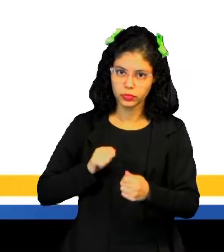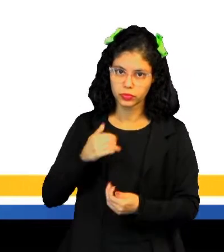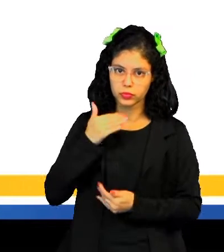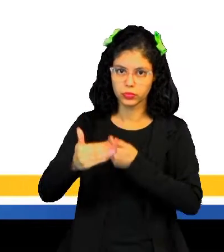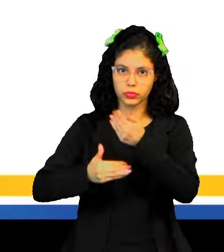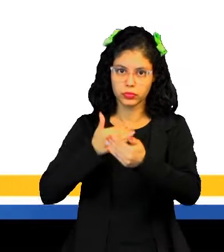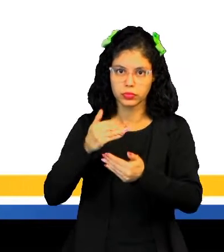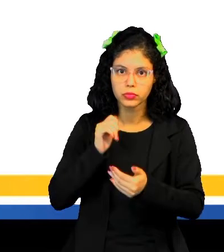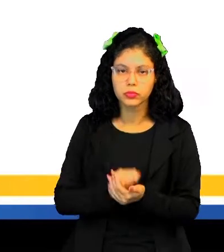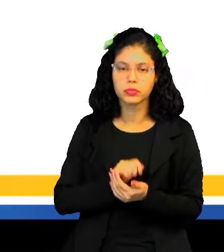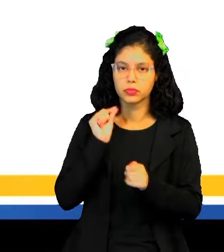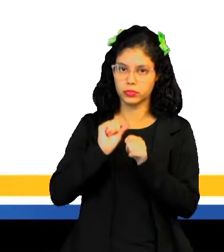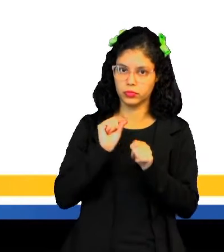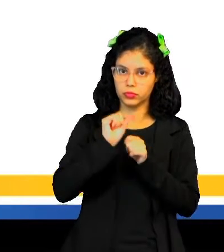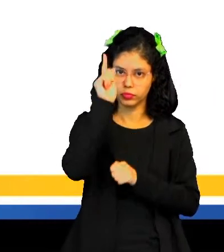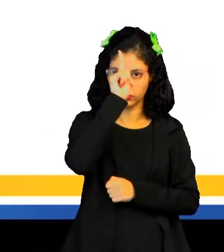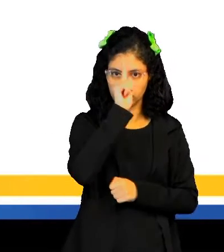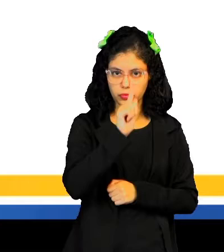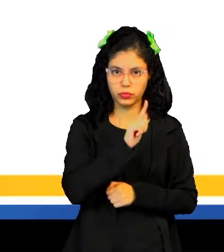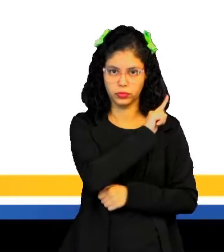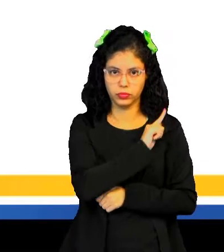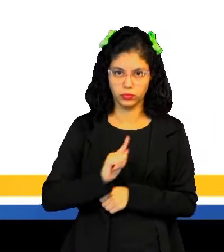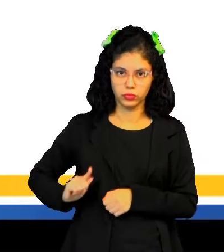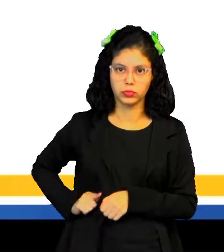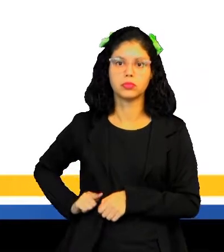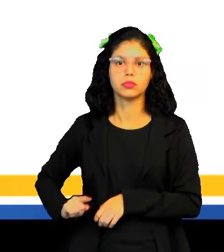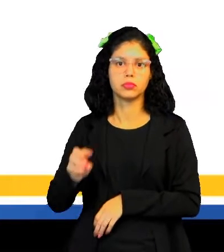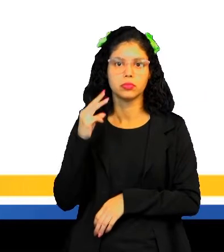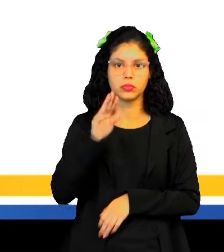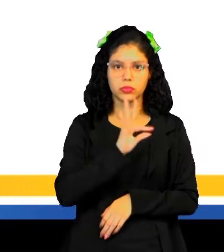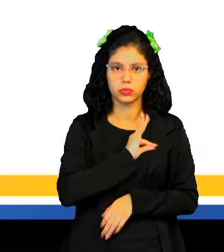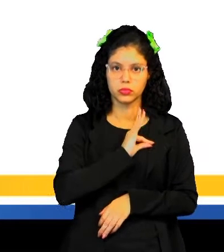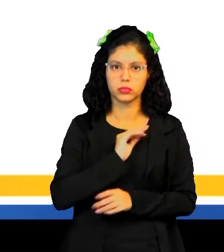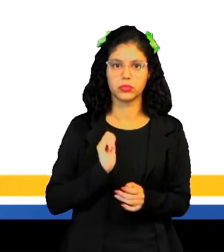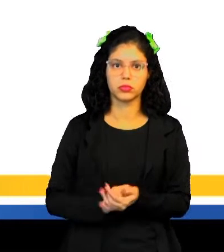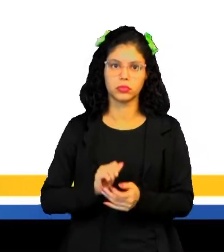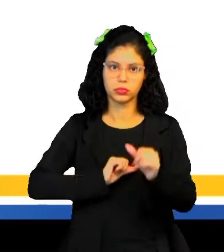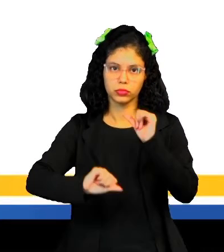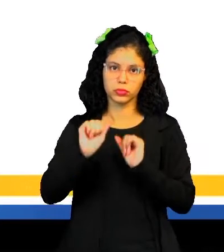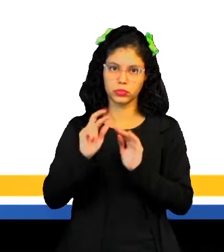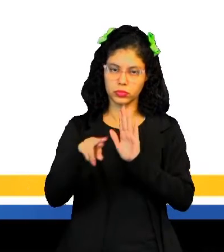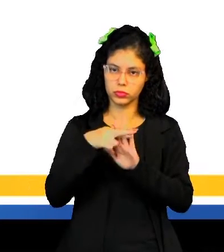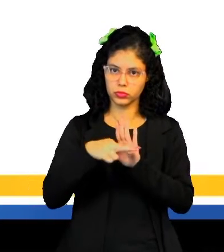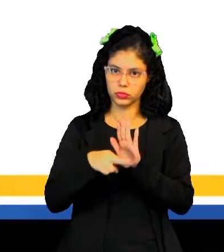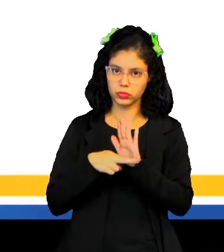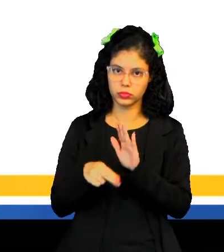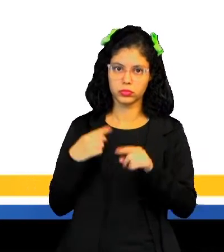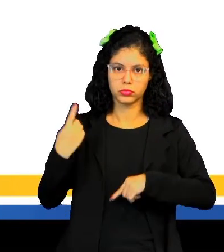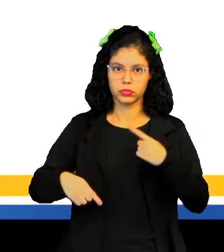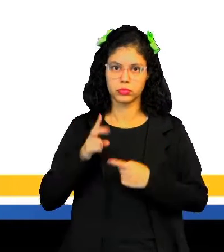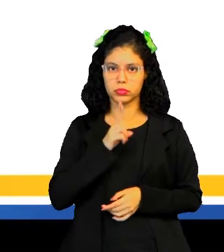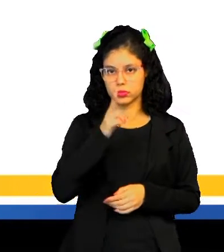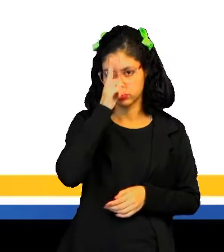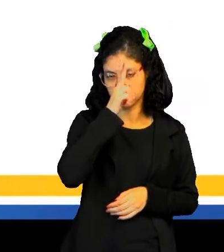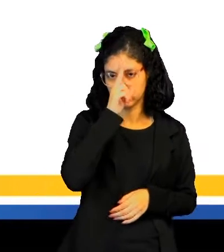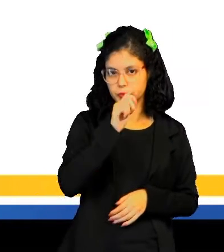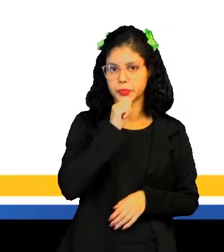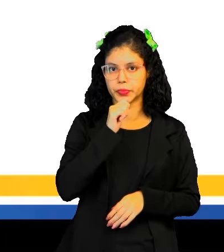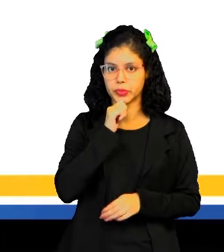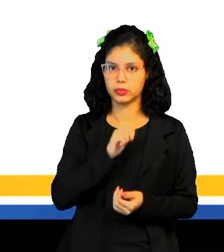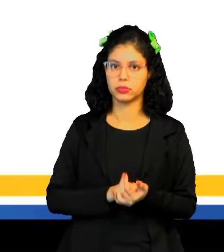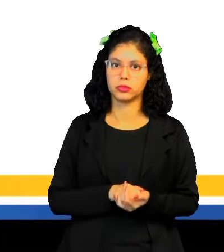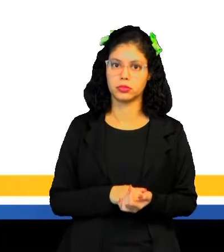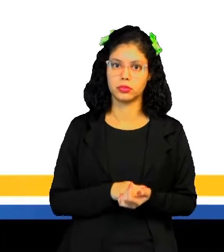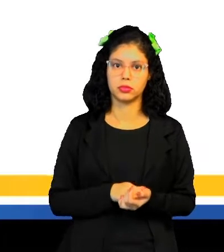do processo feito pelo governo militar através de constantes mudanças nas regras políticas. Vale lembrar que uma